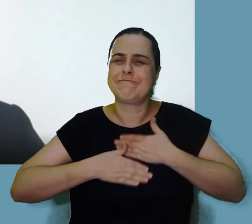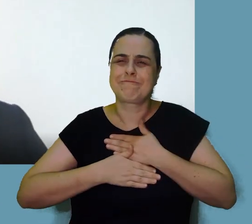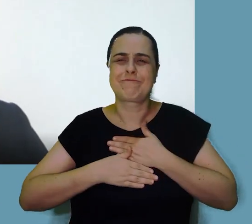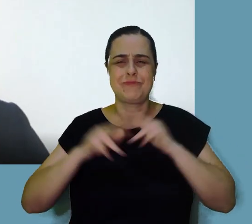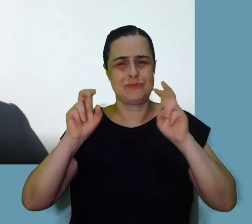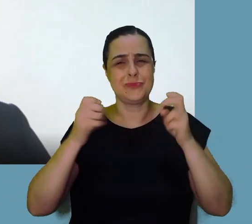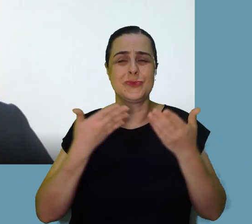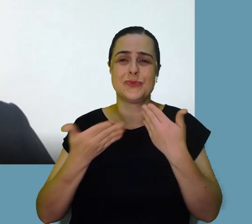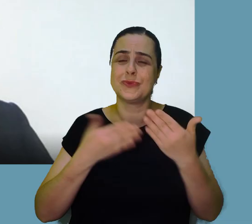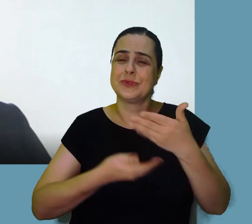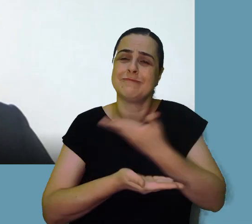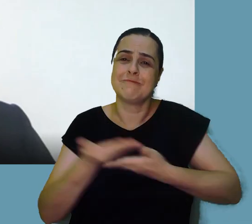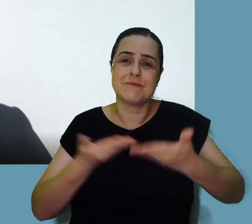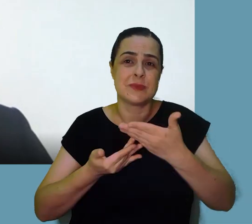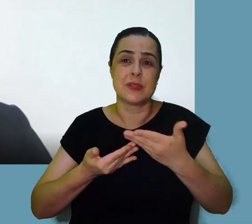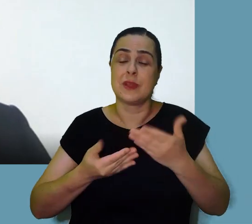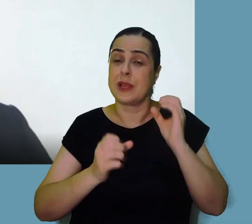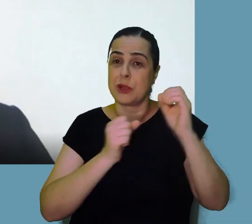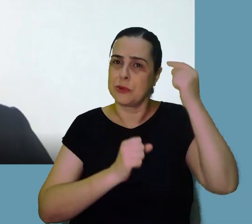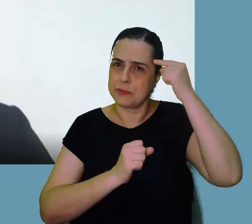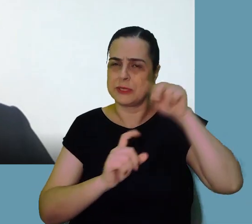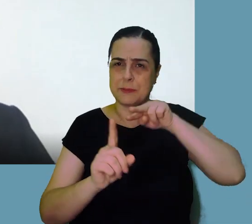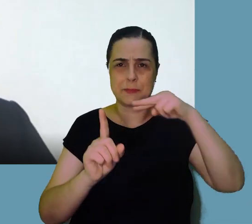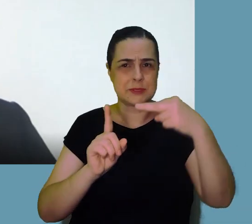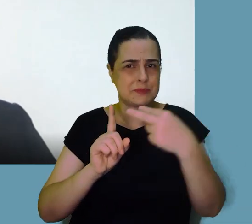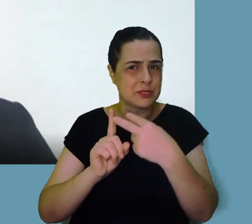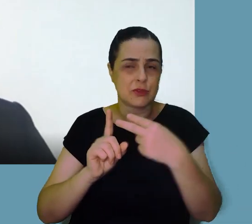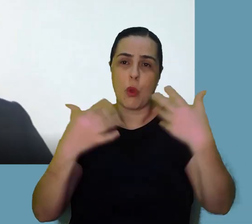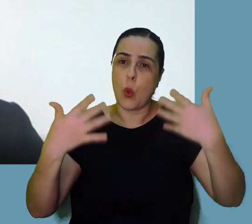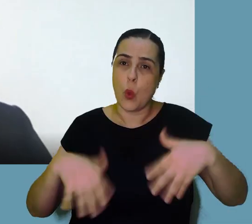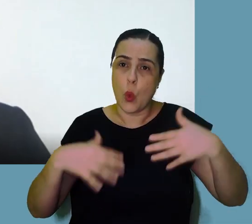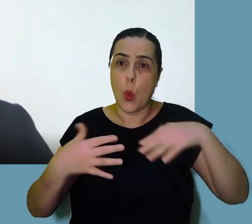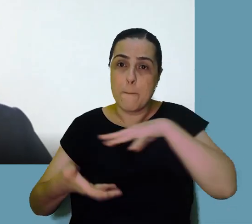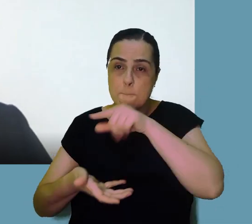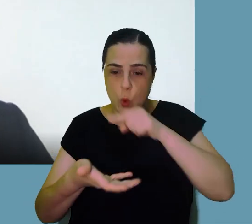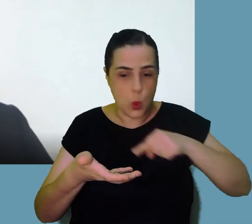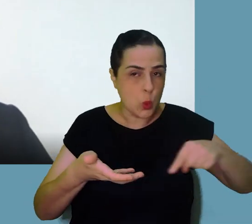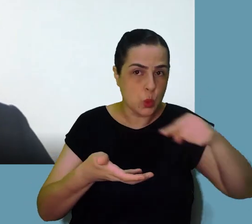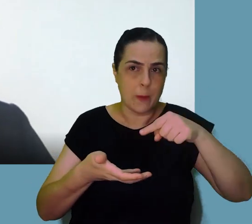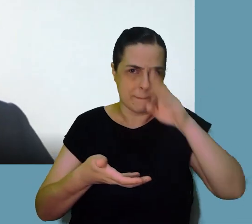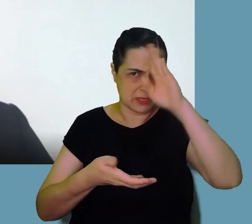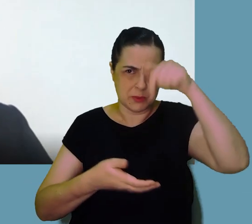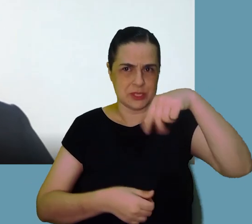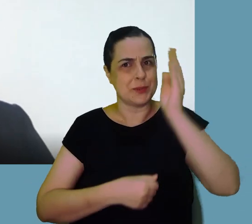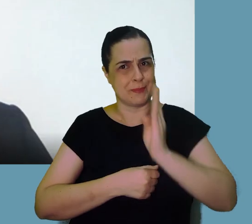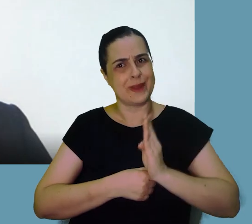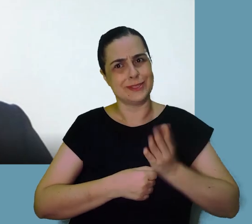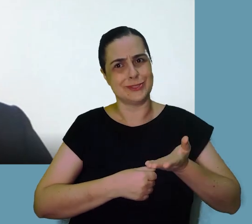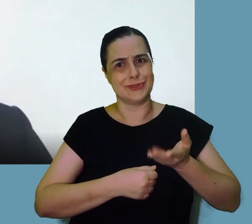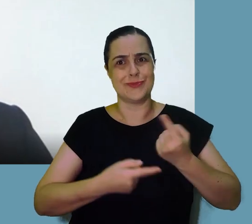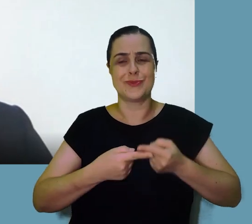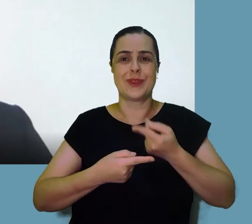Carlotas é tão relevante, é tão importante, urgente, olhando perspectiva global, ainda mais país Brasil. Então, a gente está